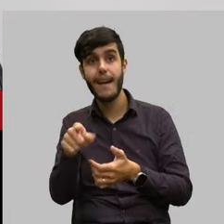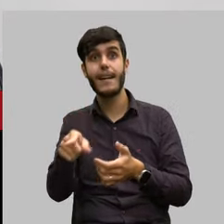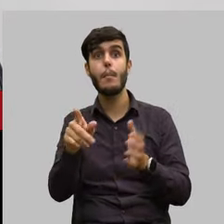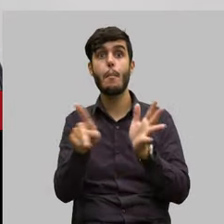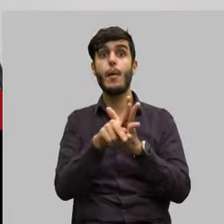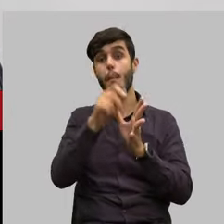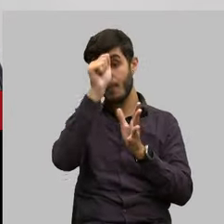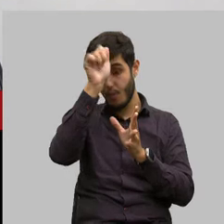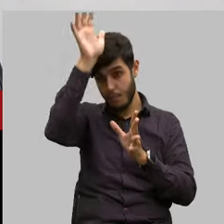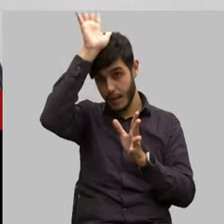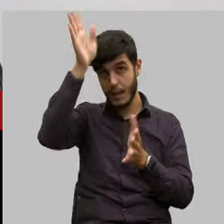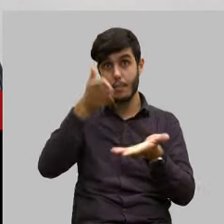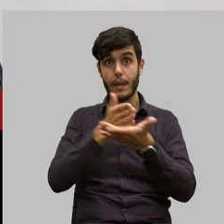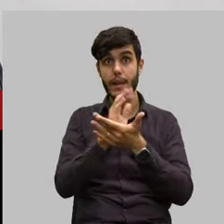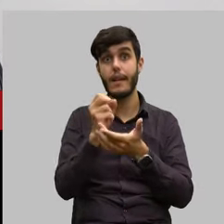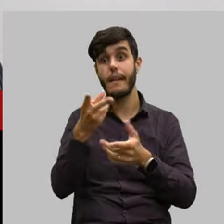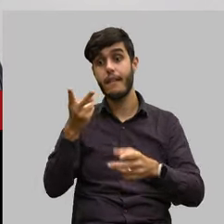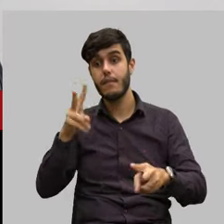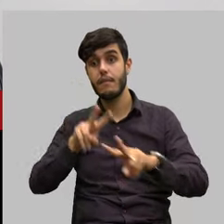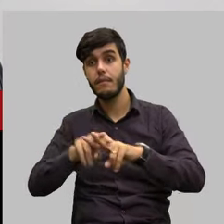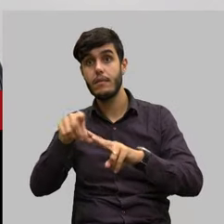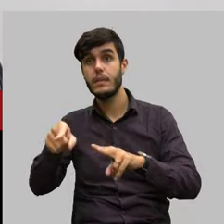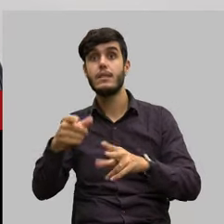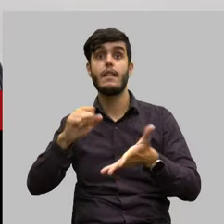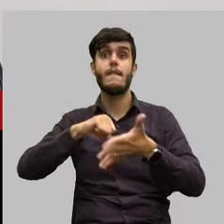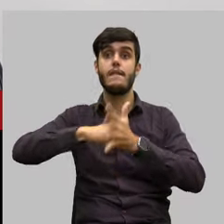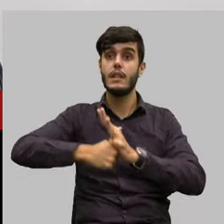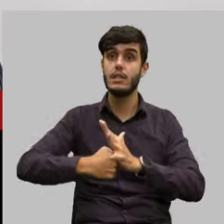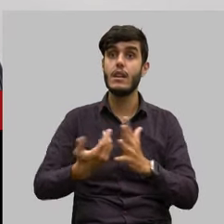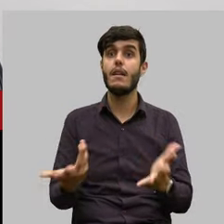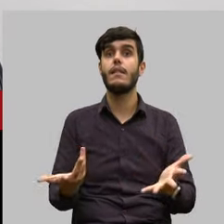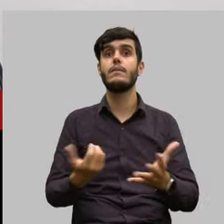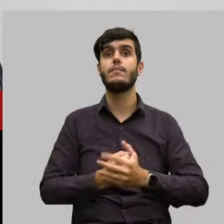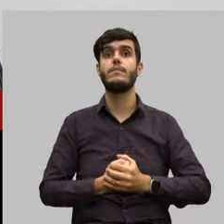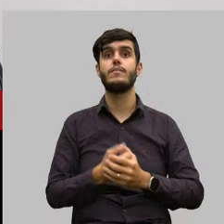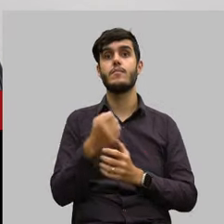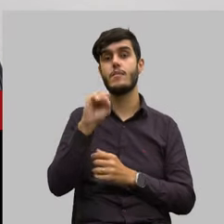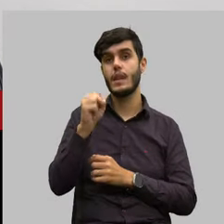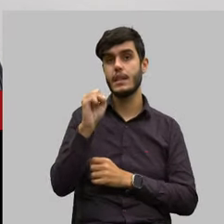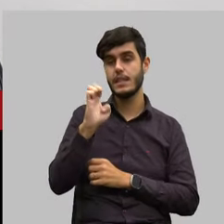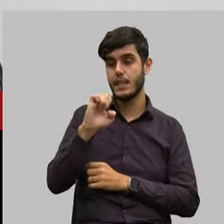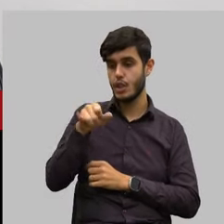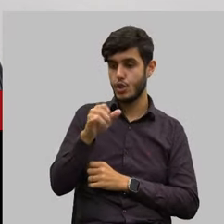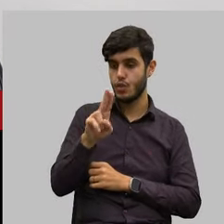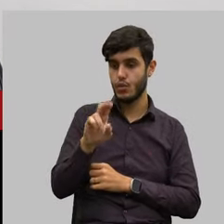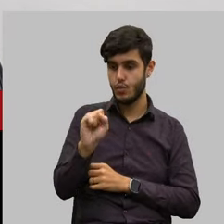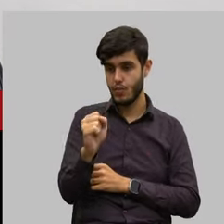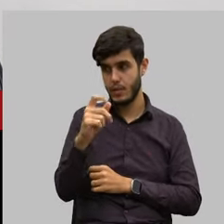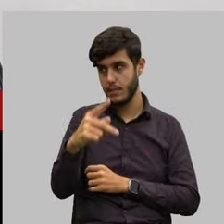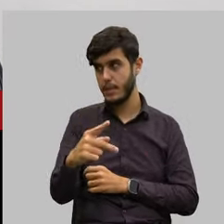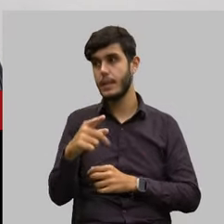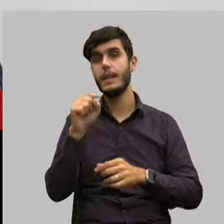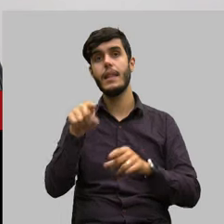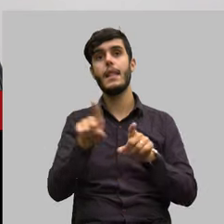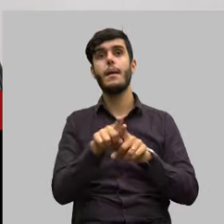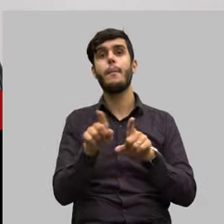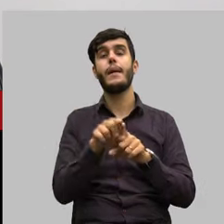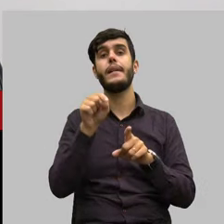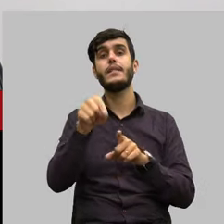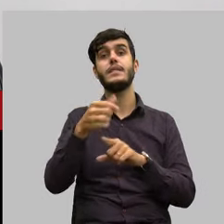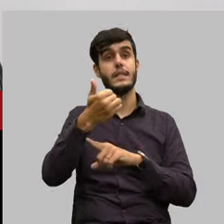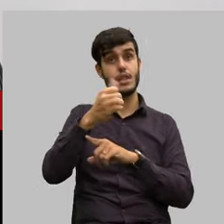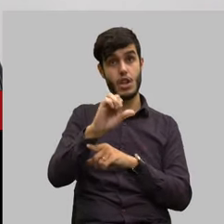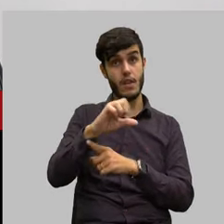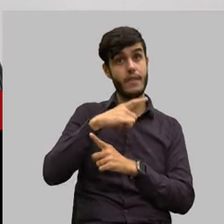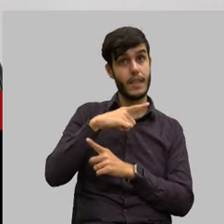novo decreto fechar essas unidades e na sejusp das 44 unidades socioeducativa 19 possui